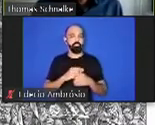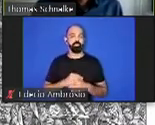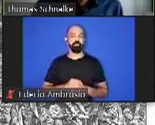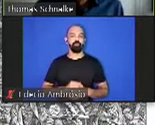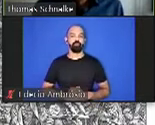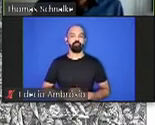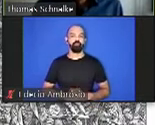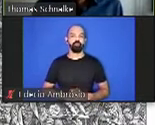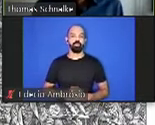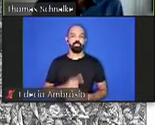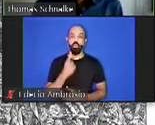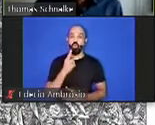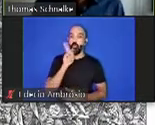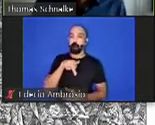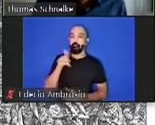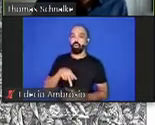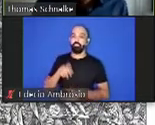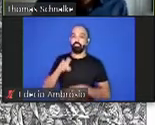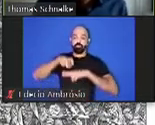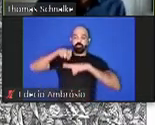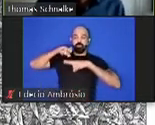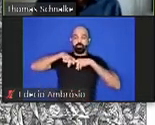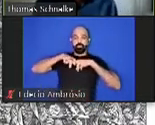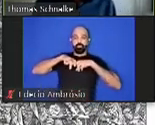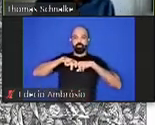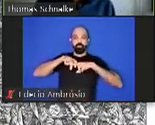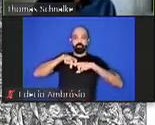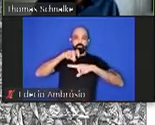um professor que está sentado